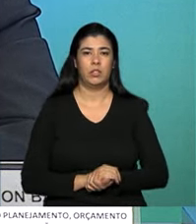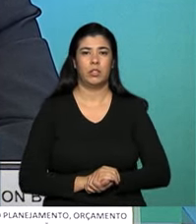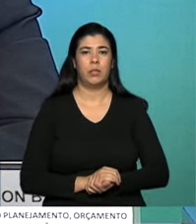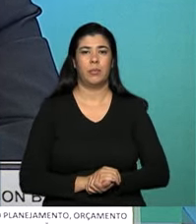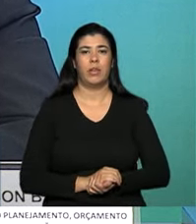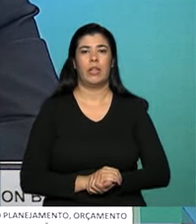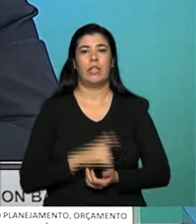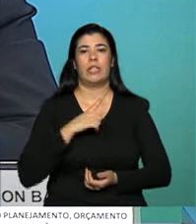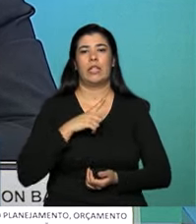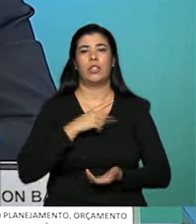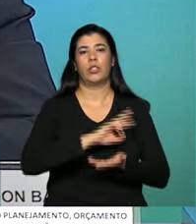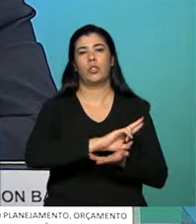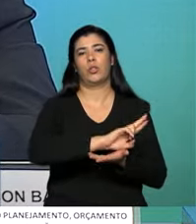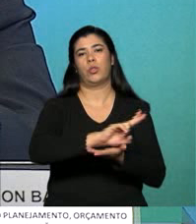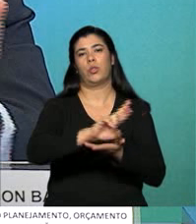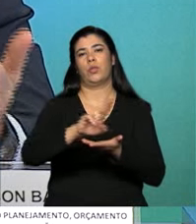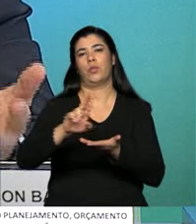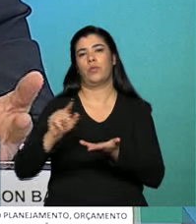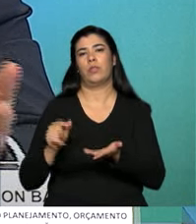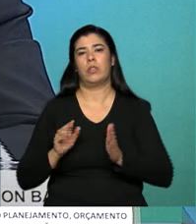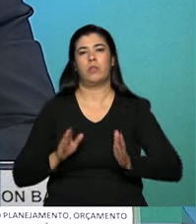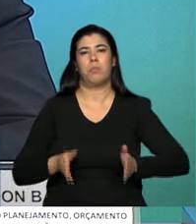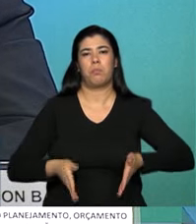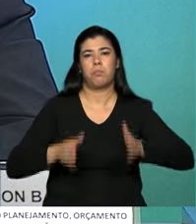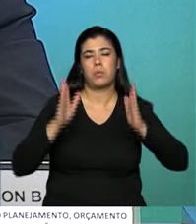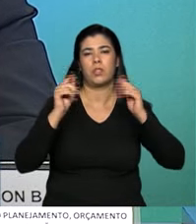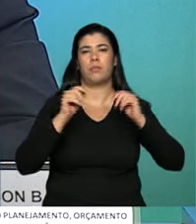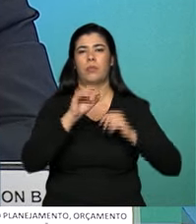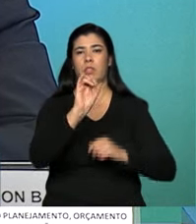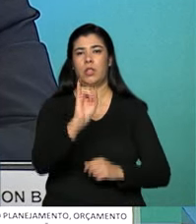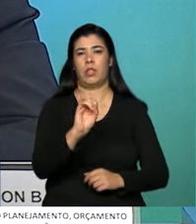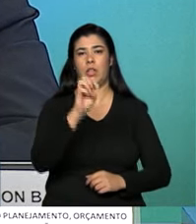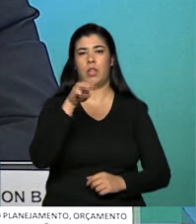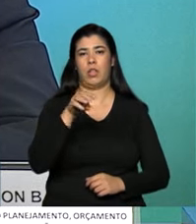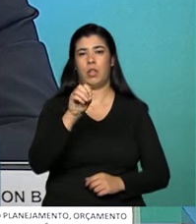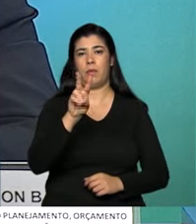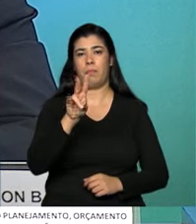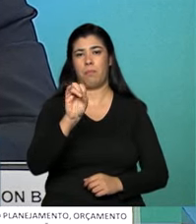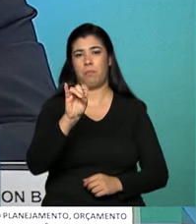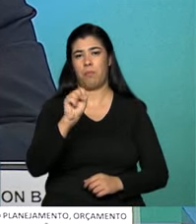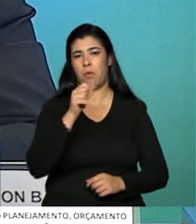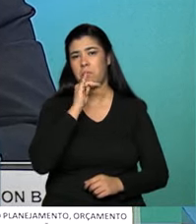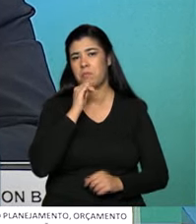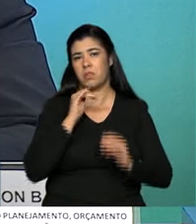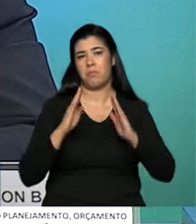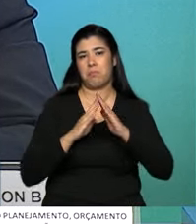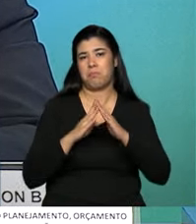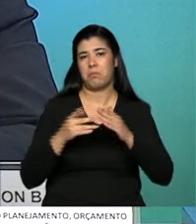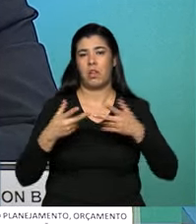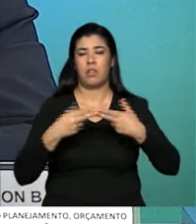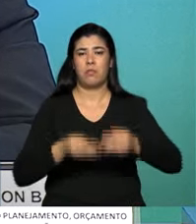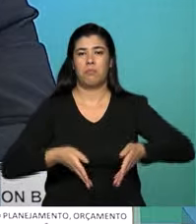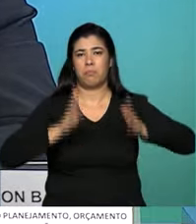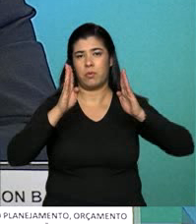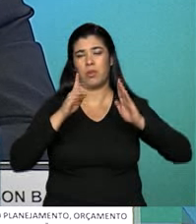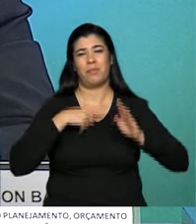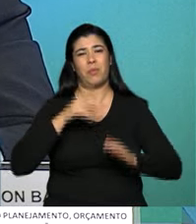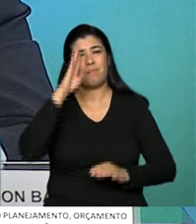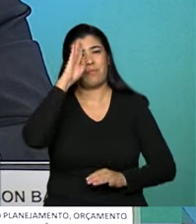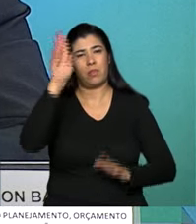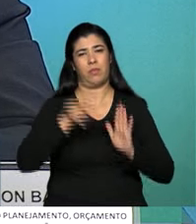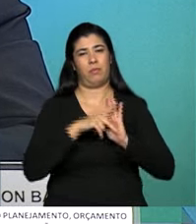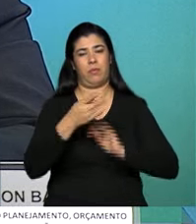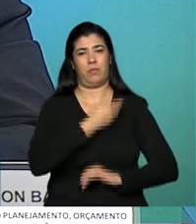imóveis que a união recebeu por execução de dívida por multas e são Imóveis que não são prioritários nós temos